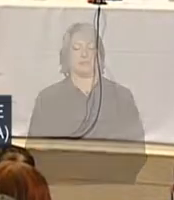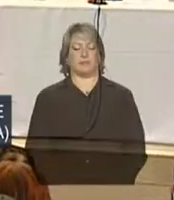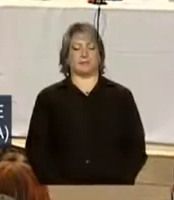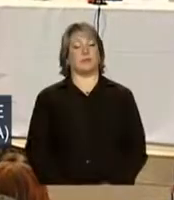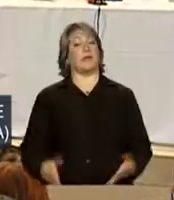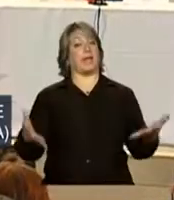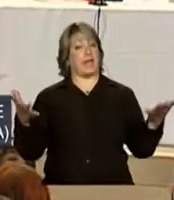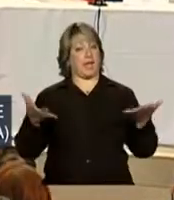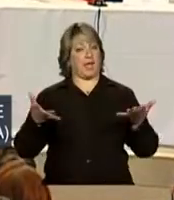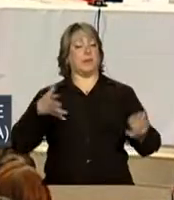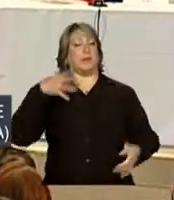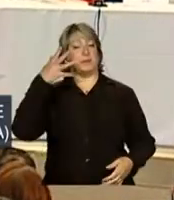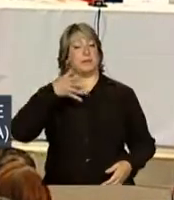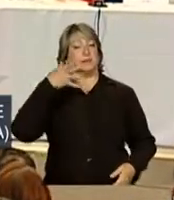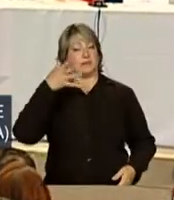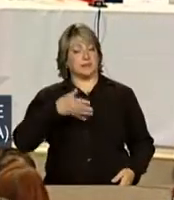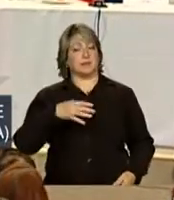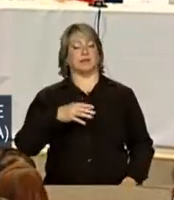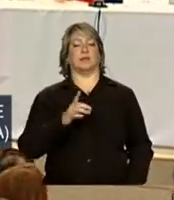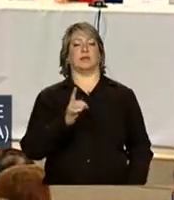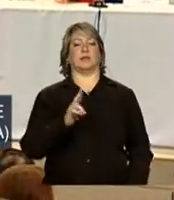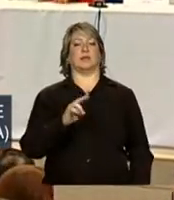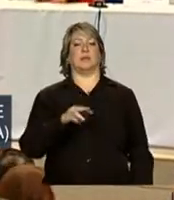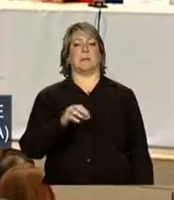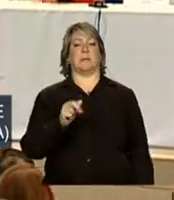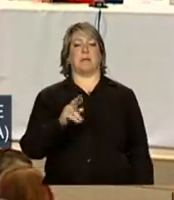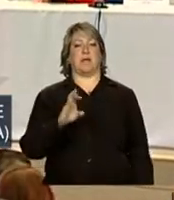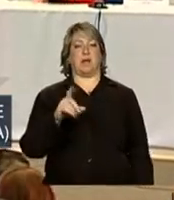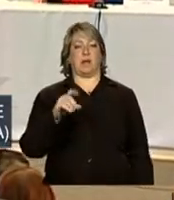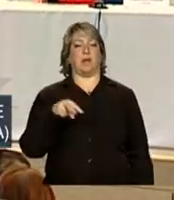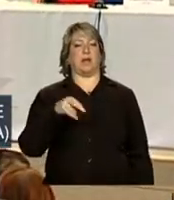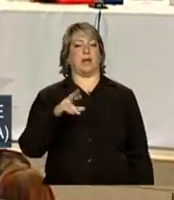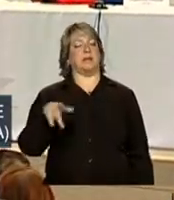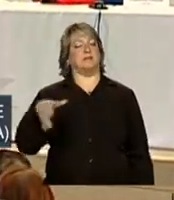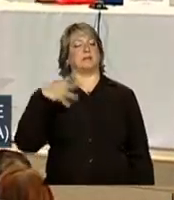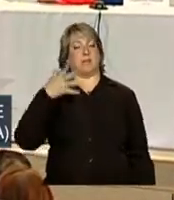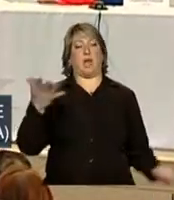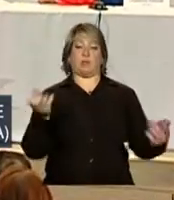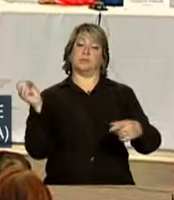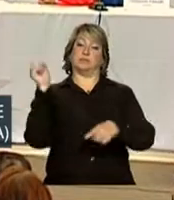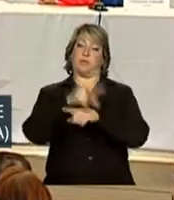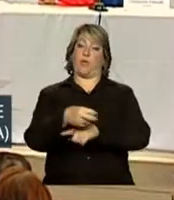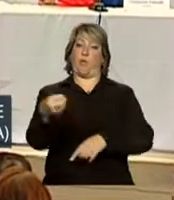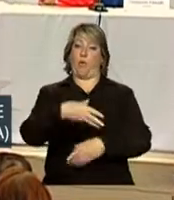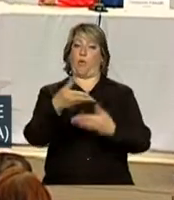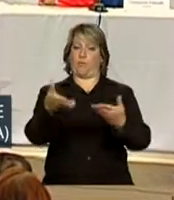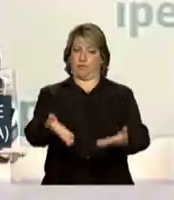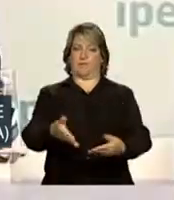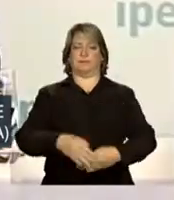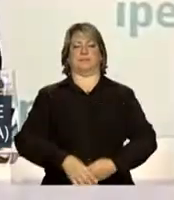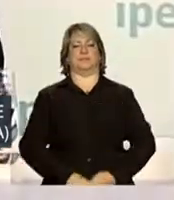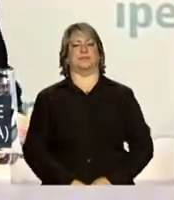Passo agora a palavra ao Dr. Marcelo Cortes Neri para seu discurso de posse.